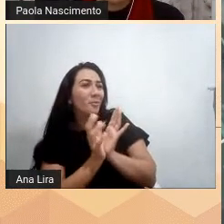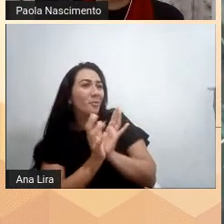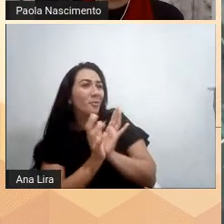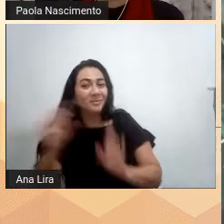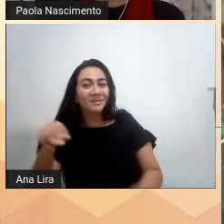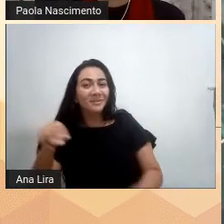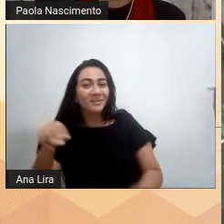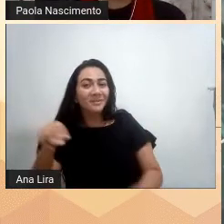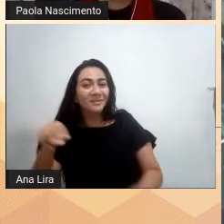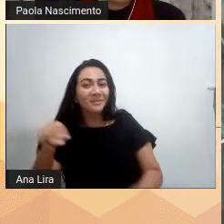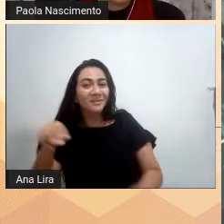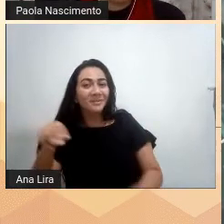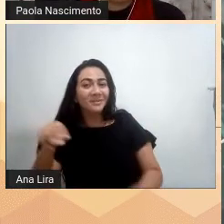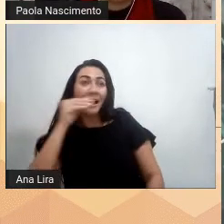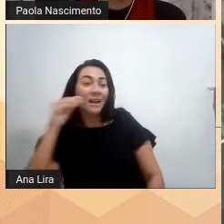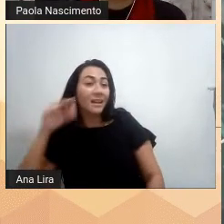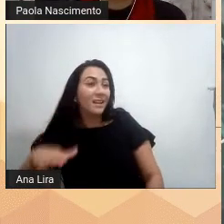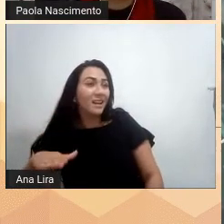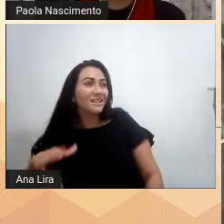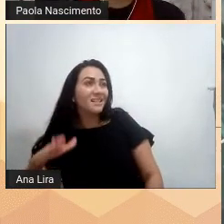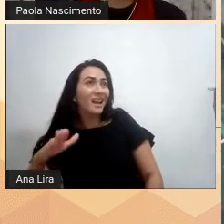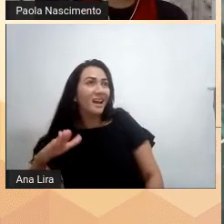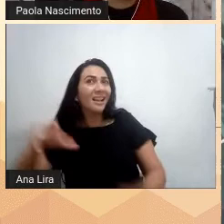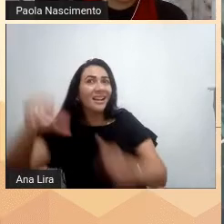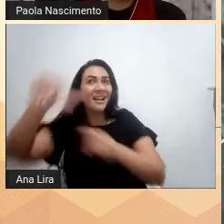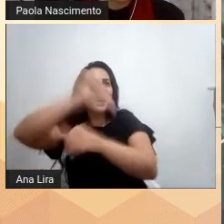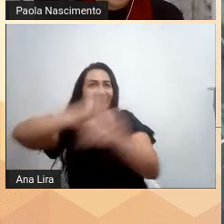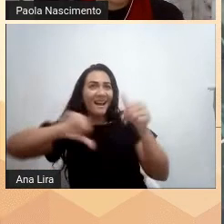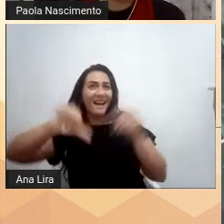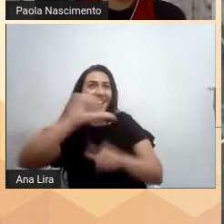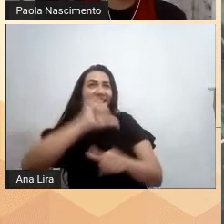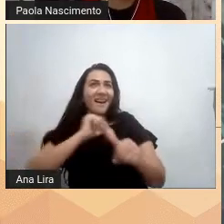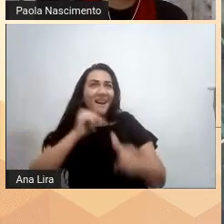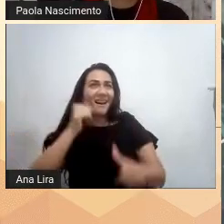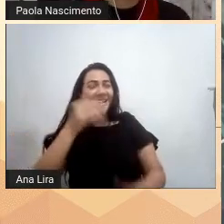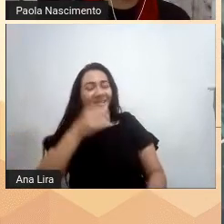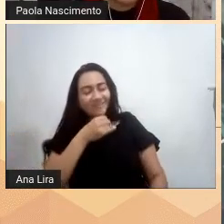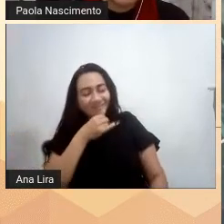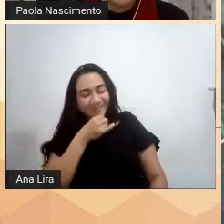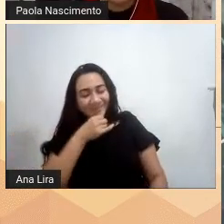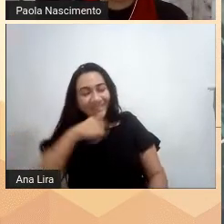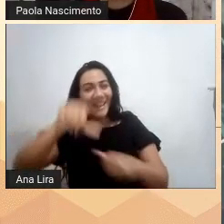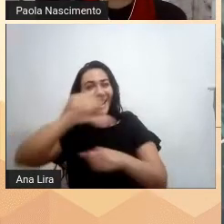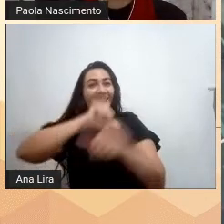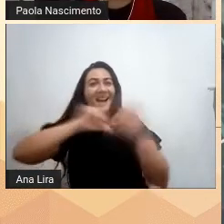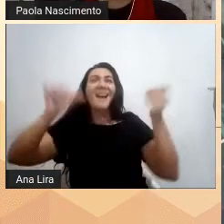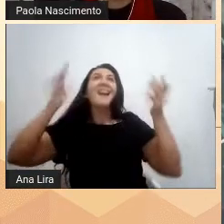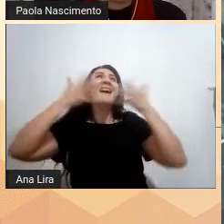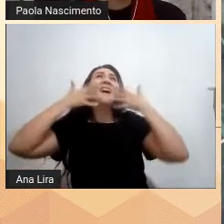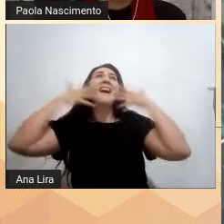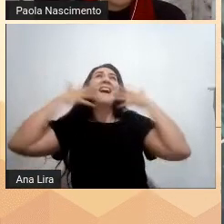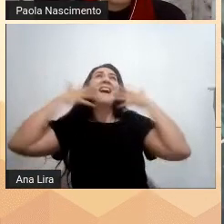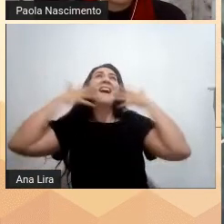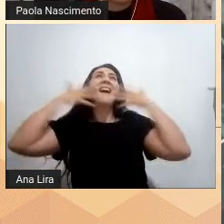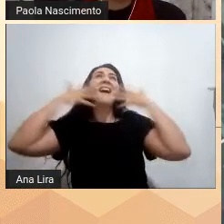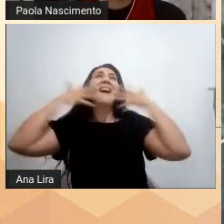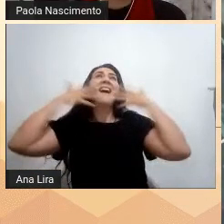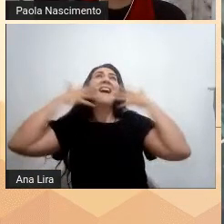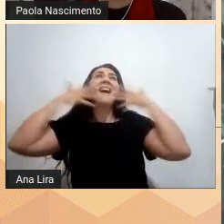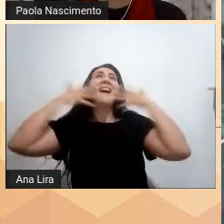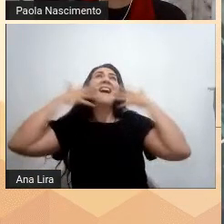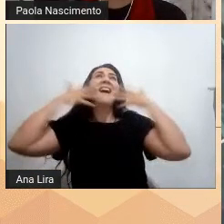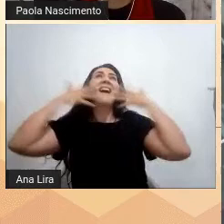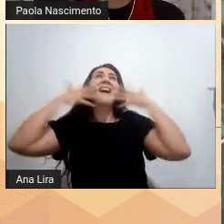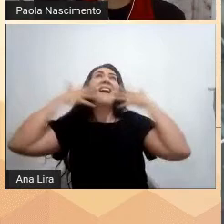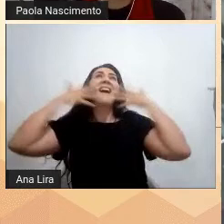depressão, de saber que essa criança, por tudo que ela já sofreu, porque essa avó em depoimento comenta que essa criança mora com ela